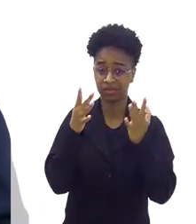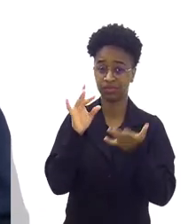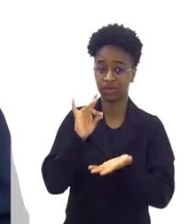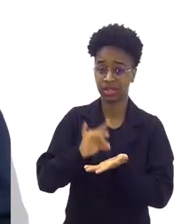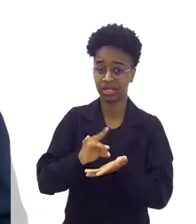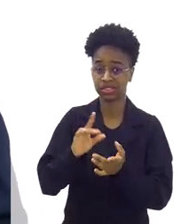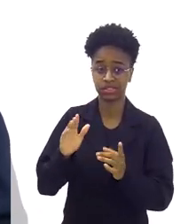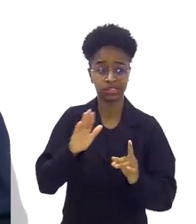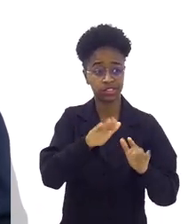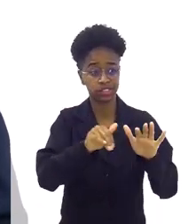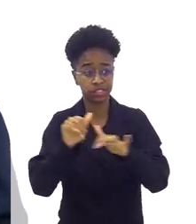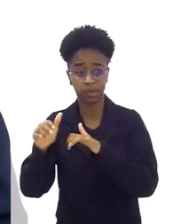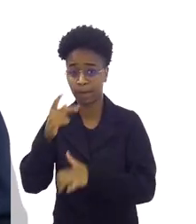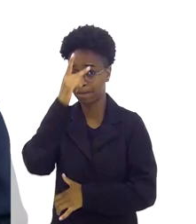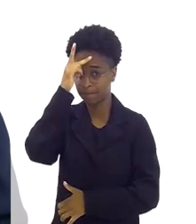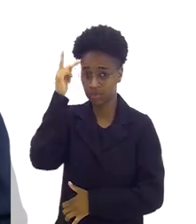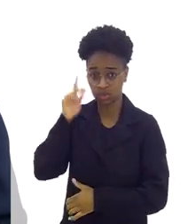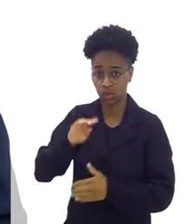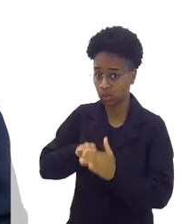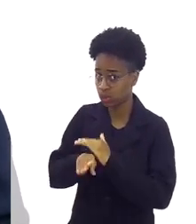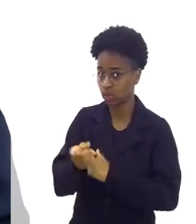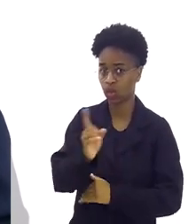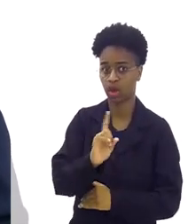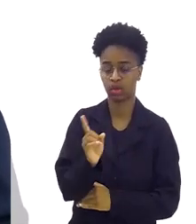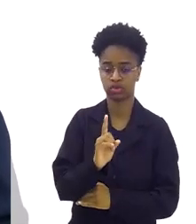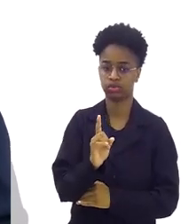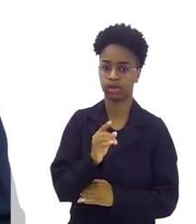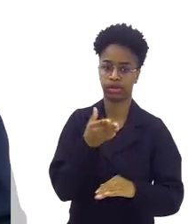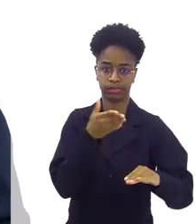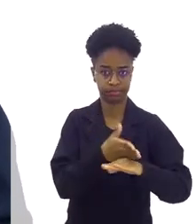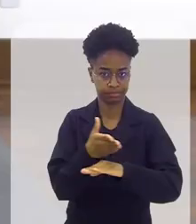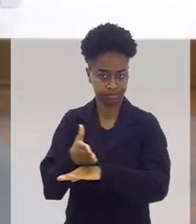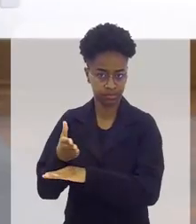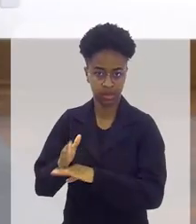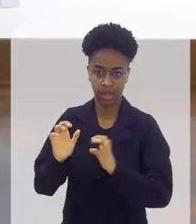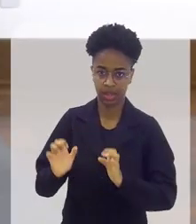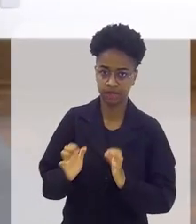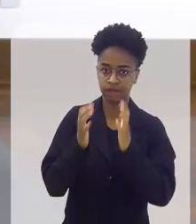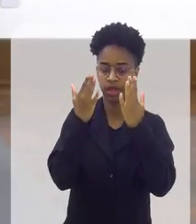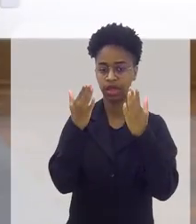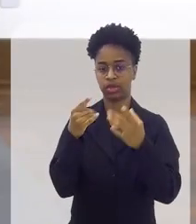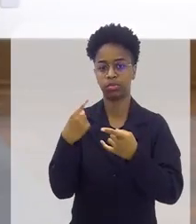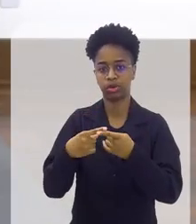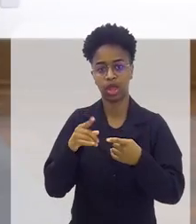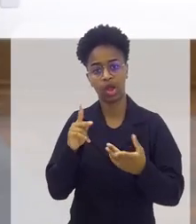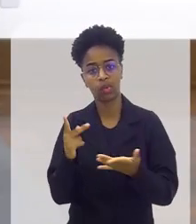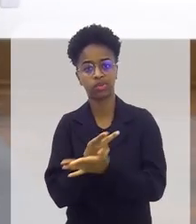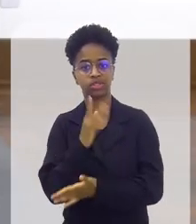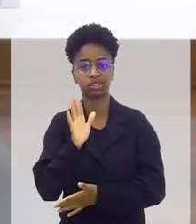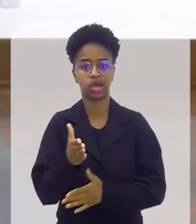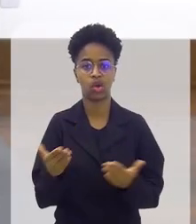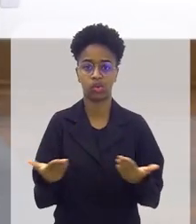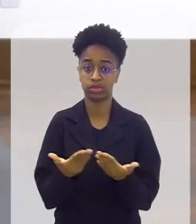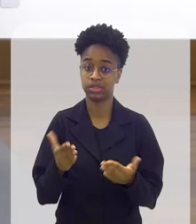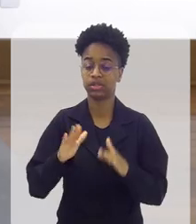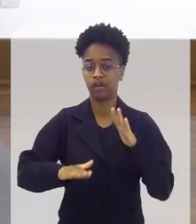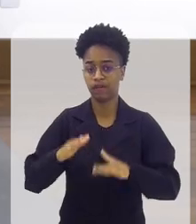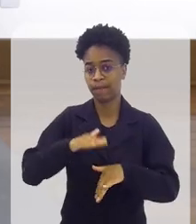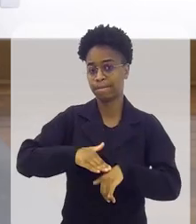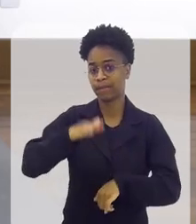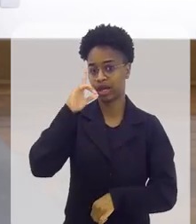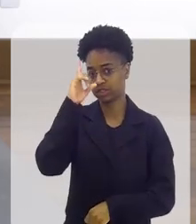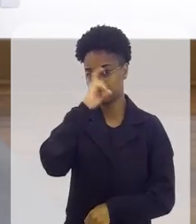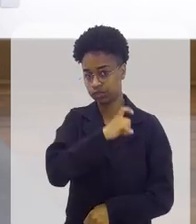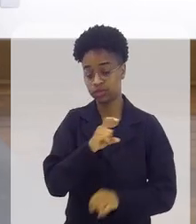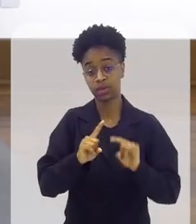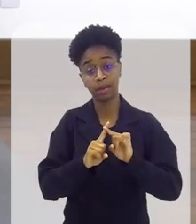evento que traga pessoas que não estão acostumadas a estar nesses eventos que já acontecem hoje, vai